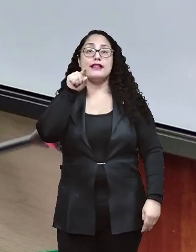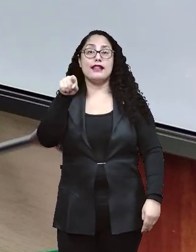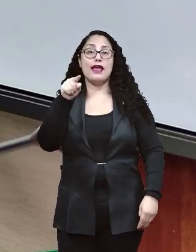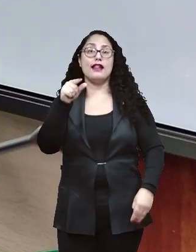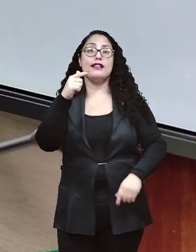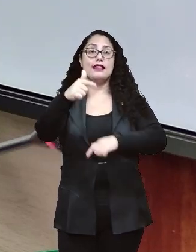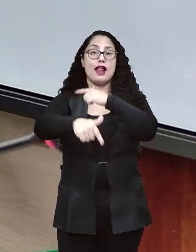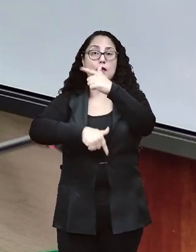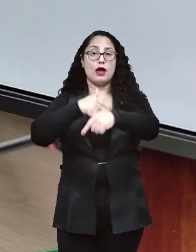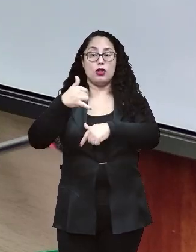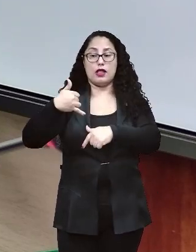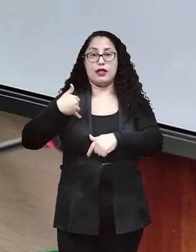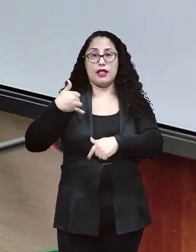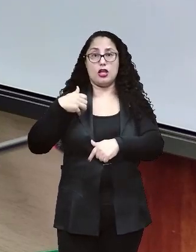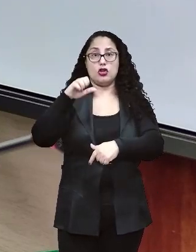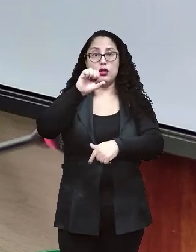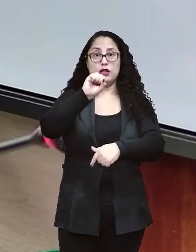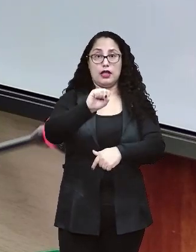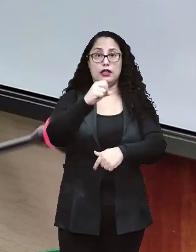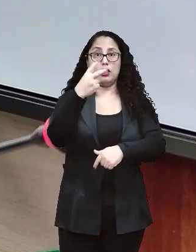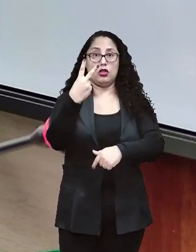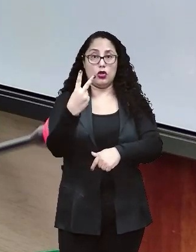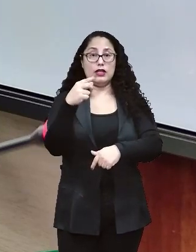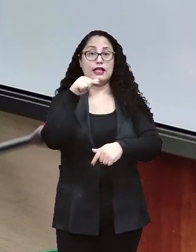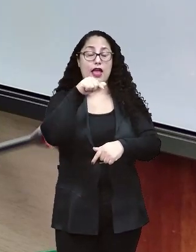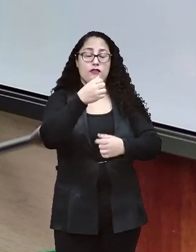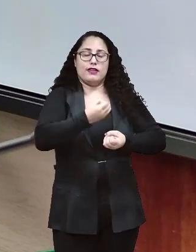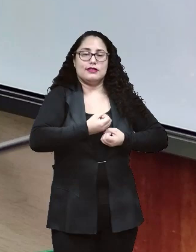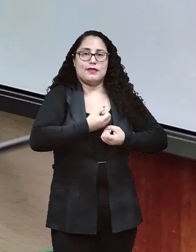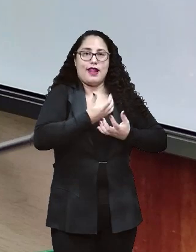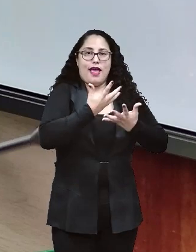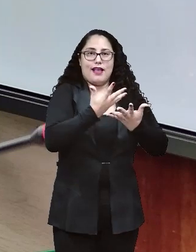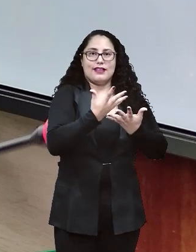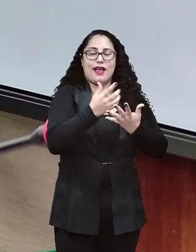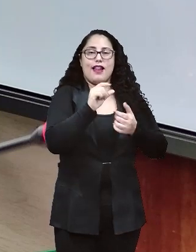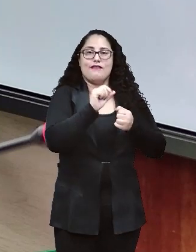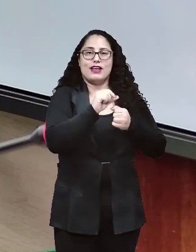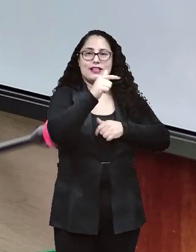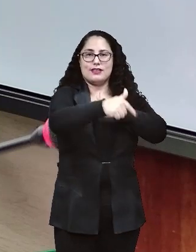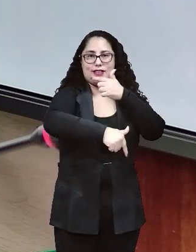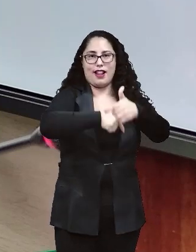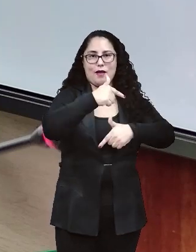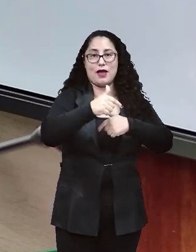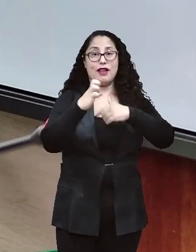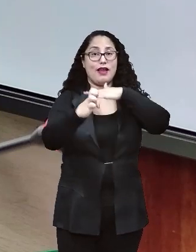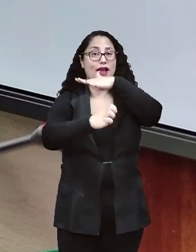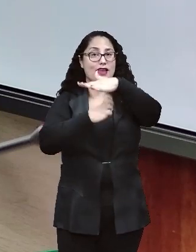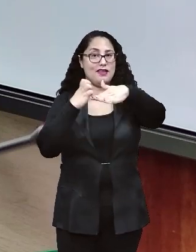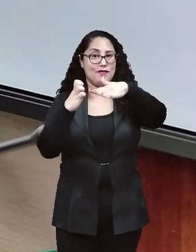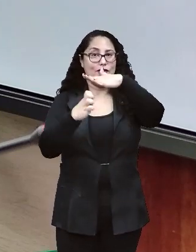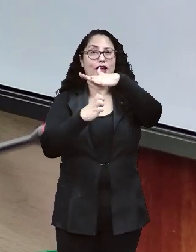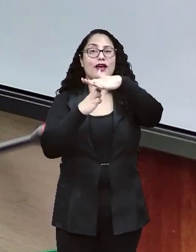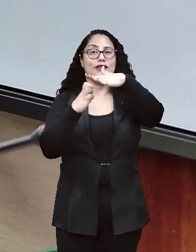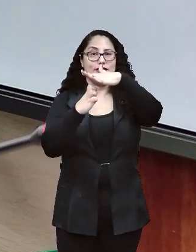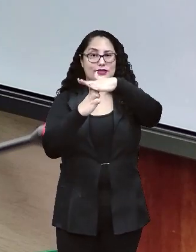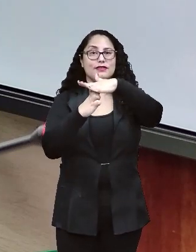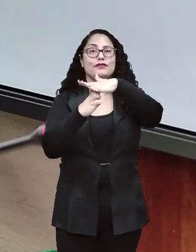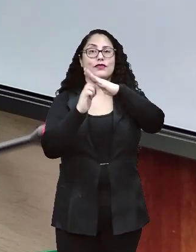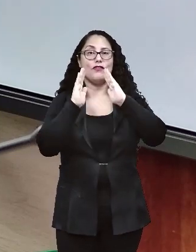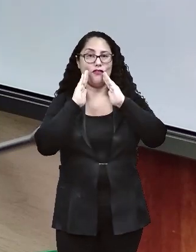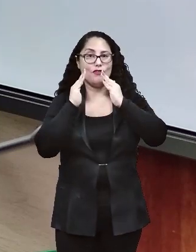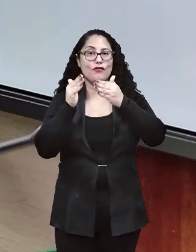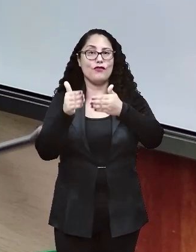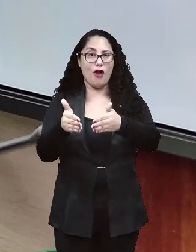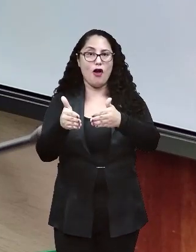os 82 anos. E foi ela que inspirou, né, a ele fazer esse trabalho. Então, assim, a empresa